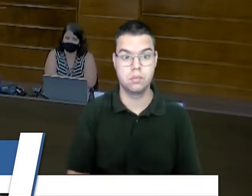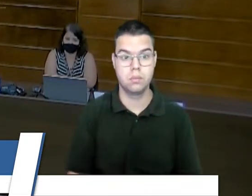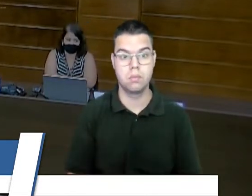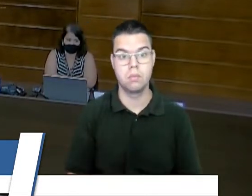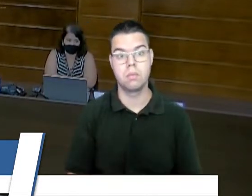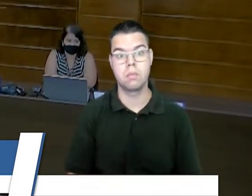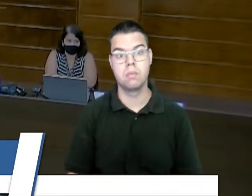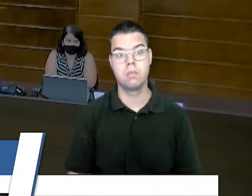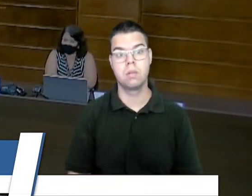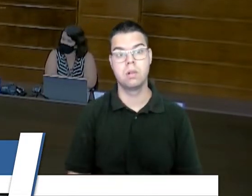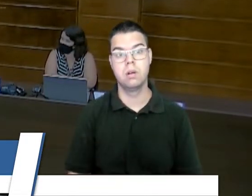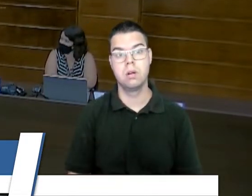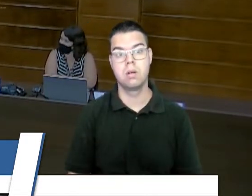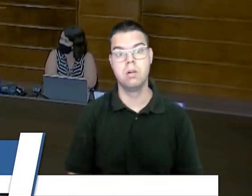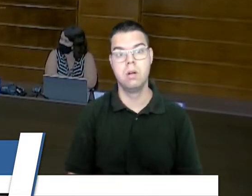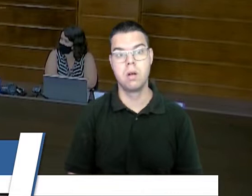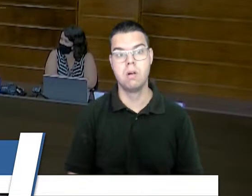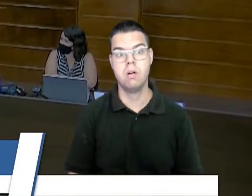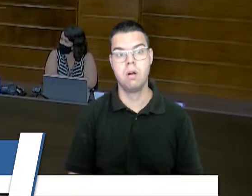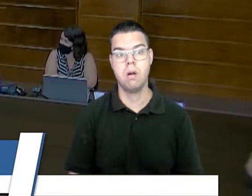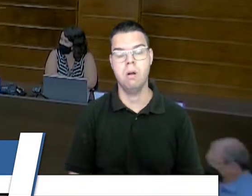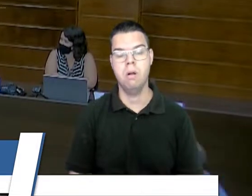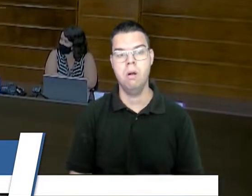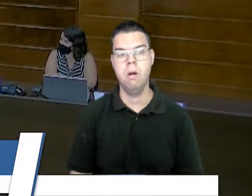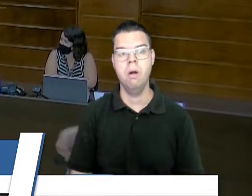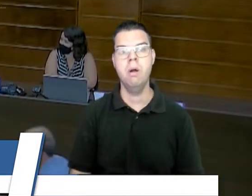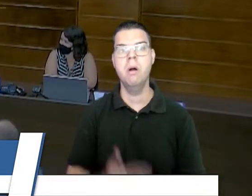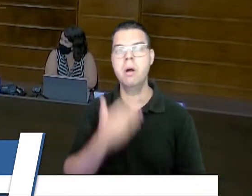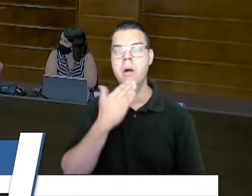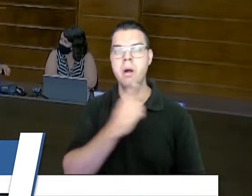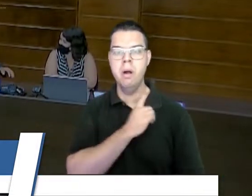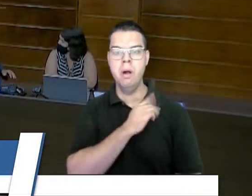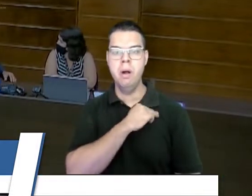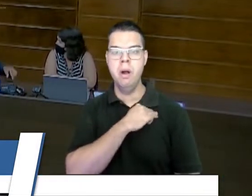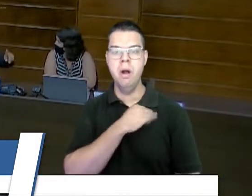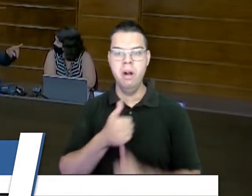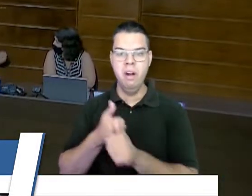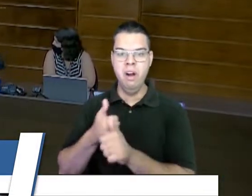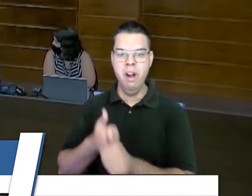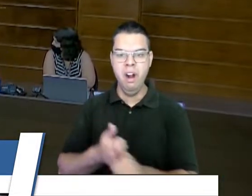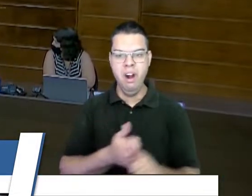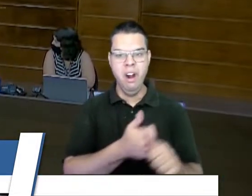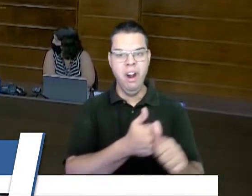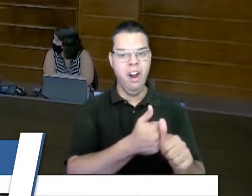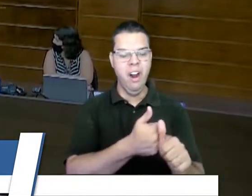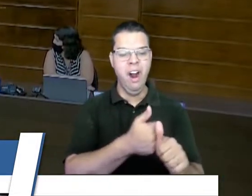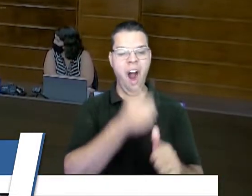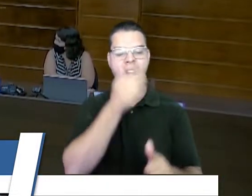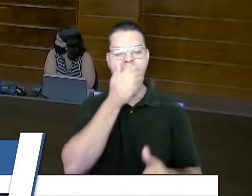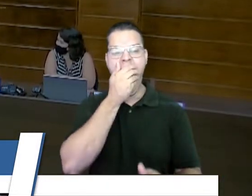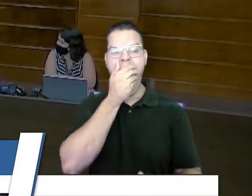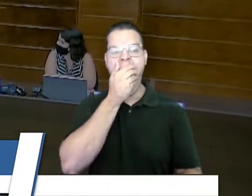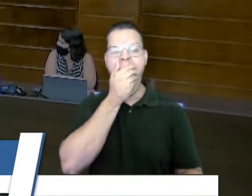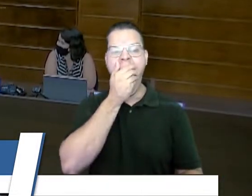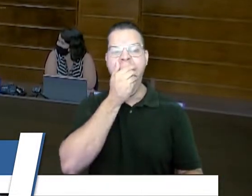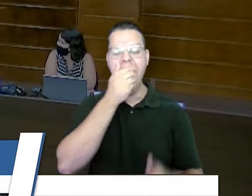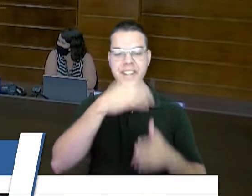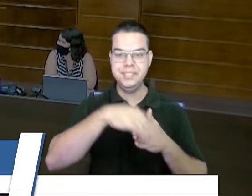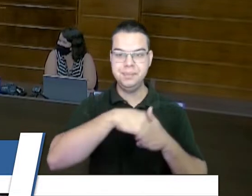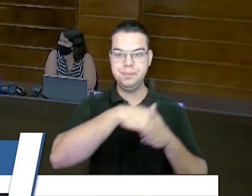Tem passar? Eu peço ao vereador Della Mota que a conduza até a tribuna.